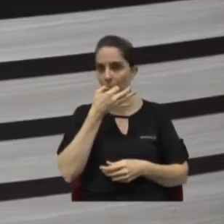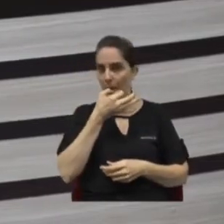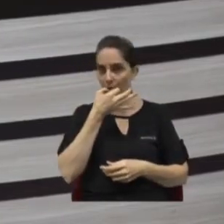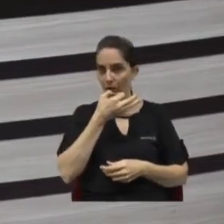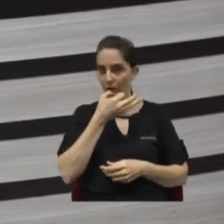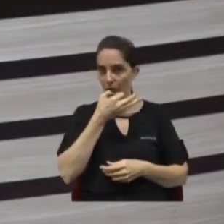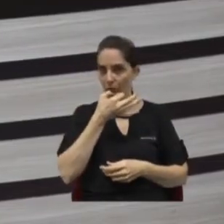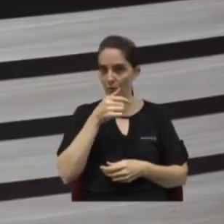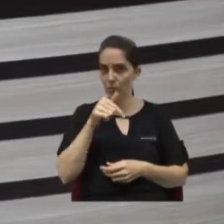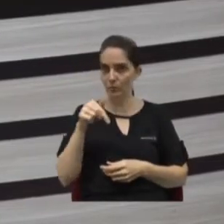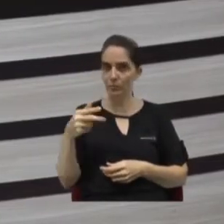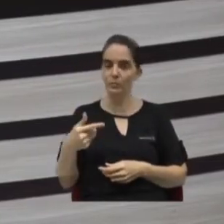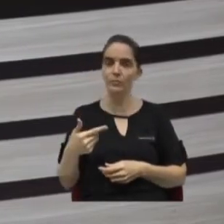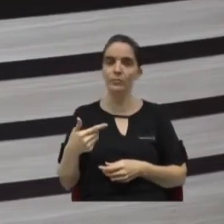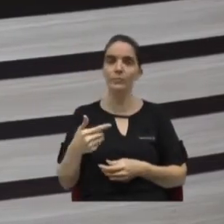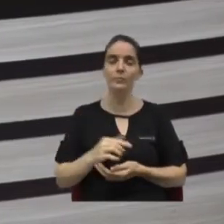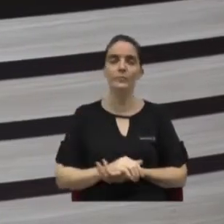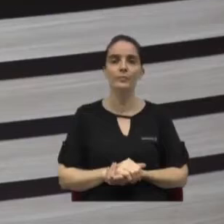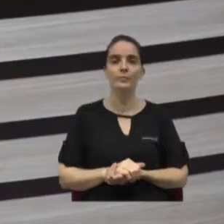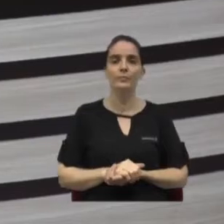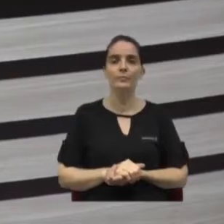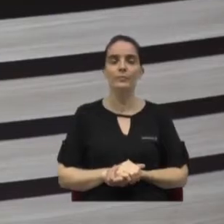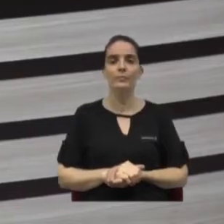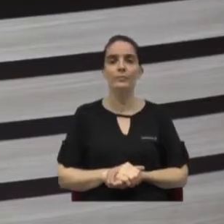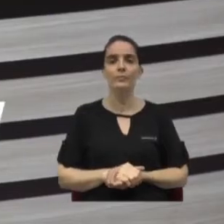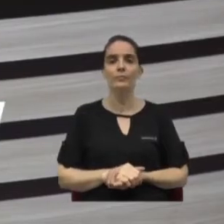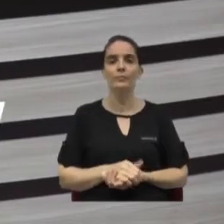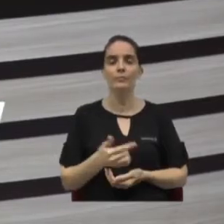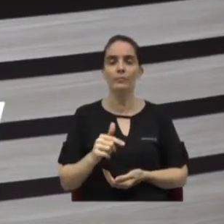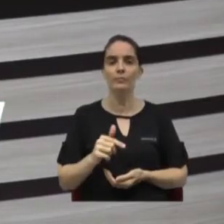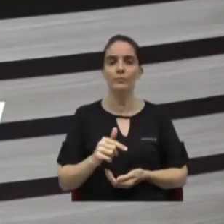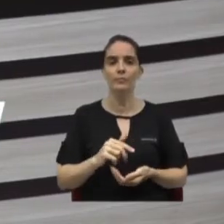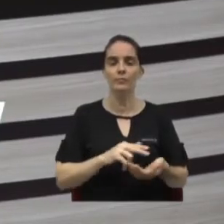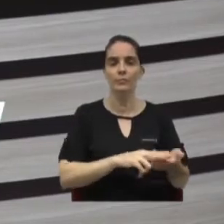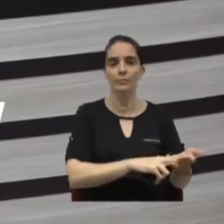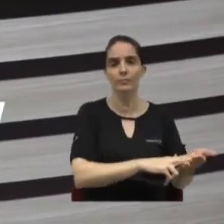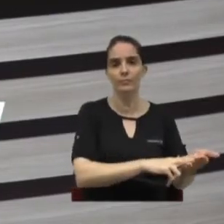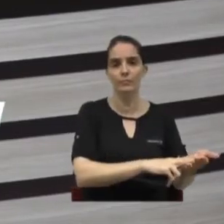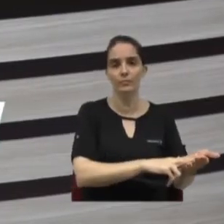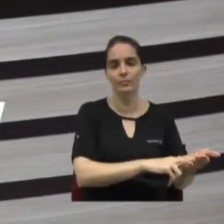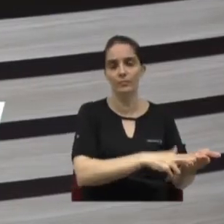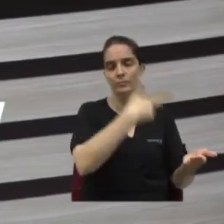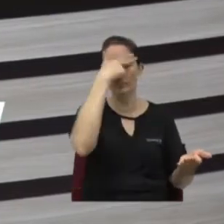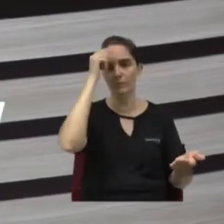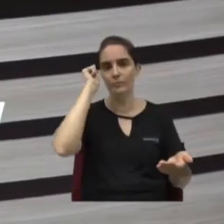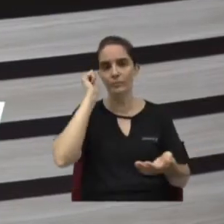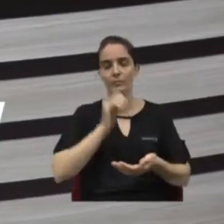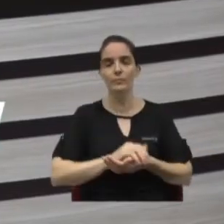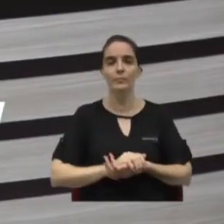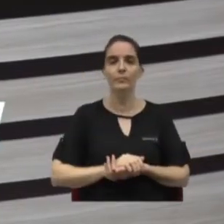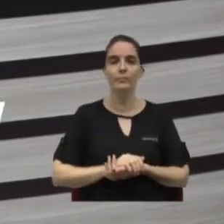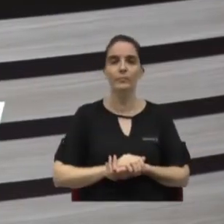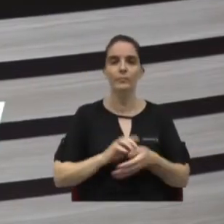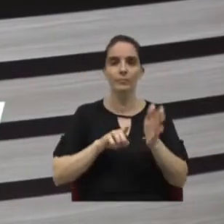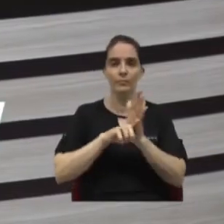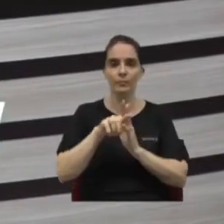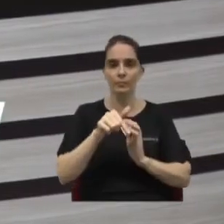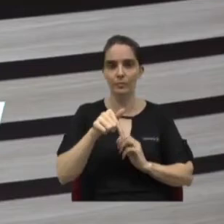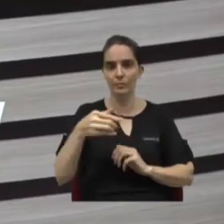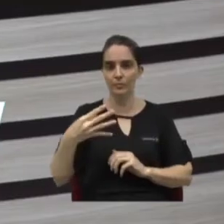requerimento 72/19? Não havendo, será encaminhado ao Executivo. Requerimento